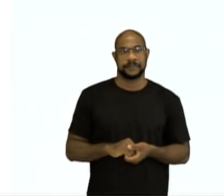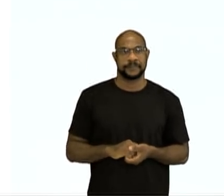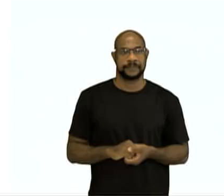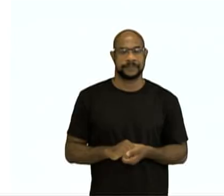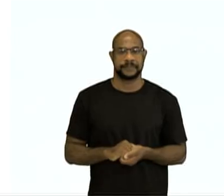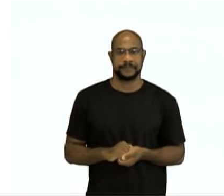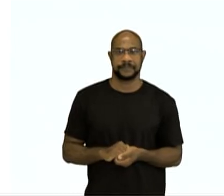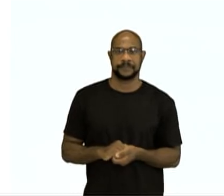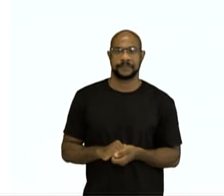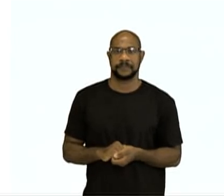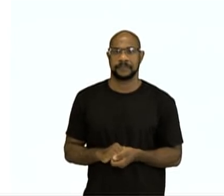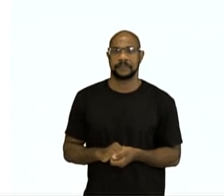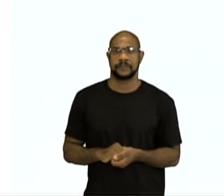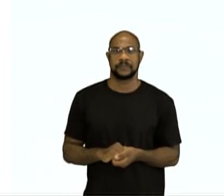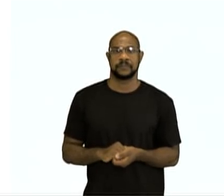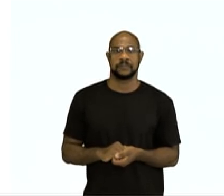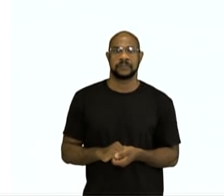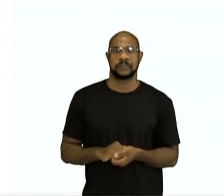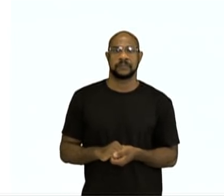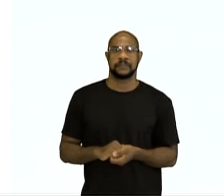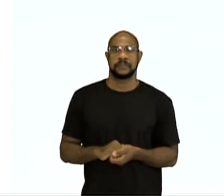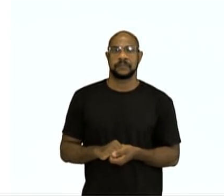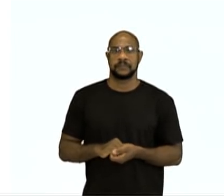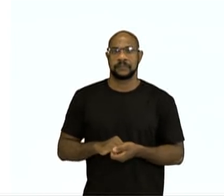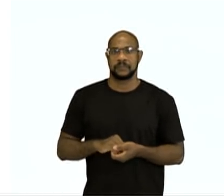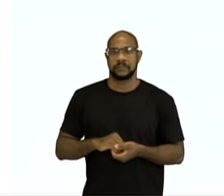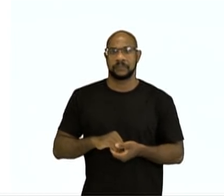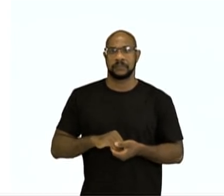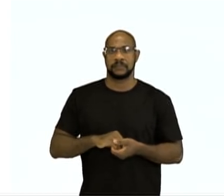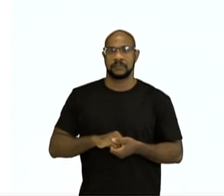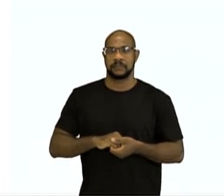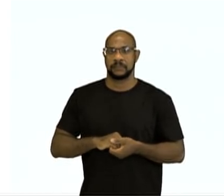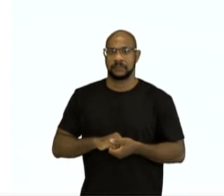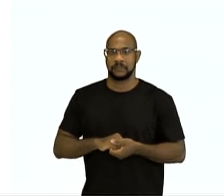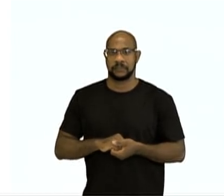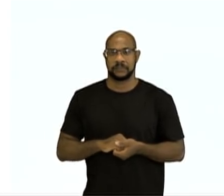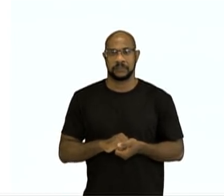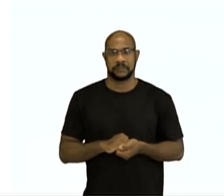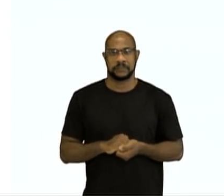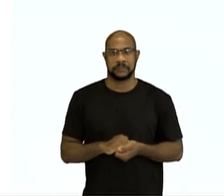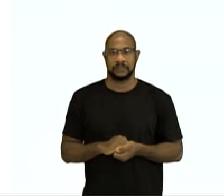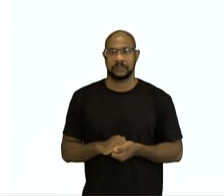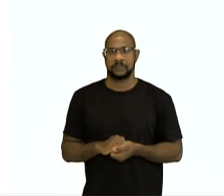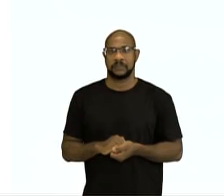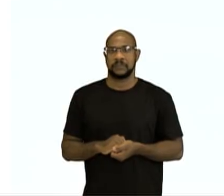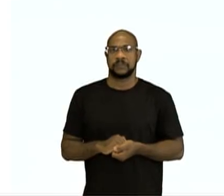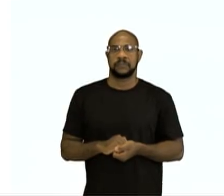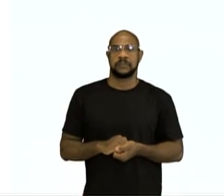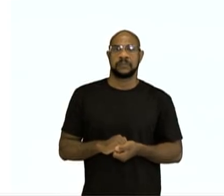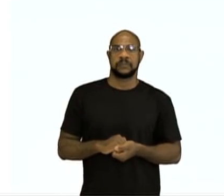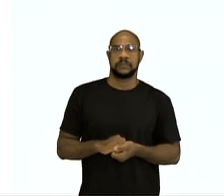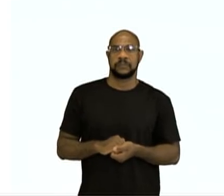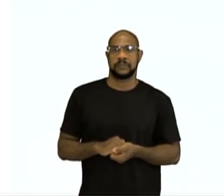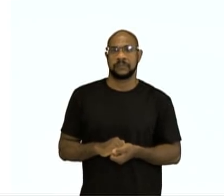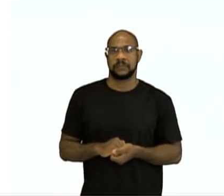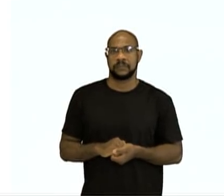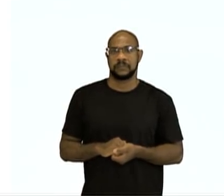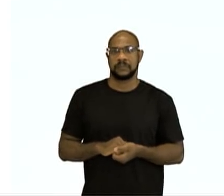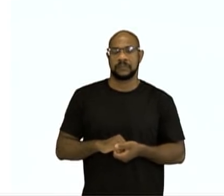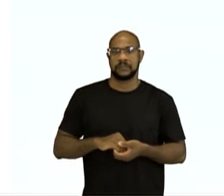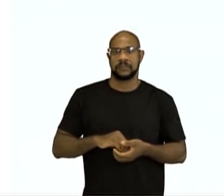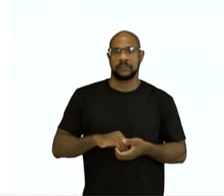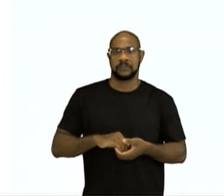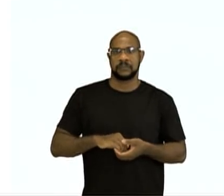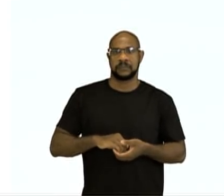refrain from drinking or eating from sunrise to sunset, has posed serious challenge for